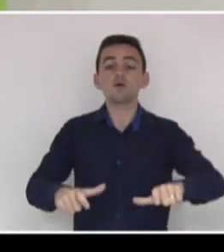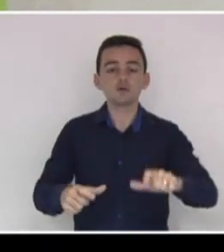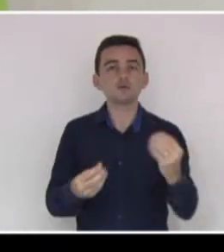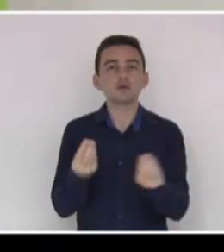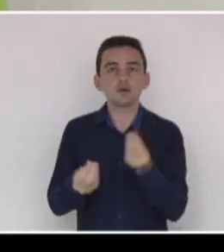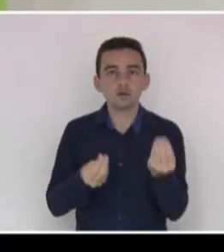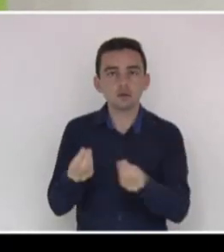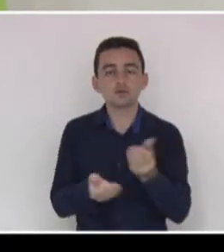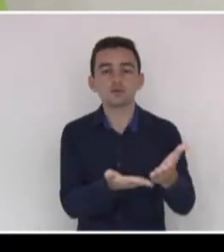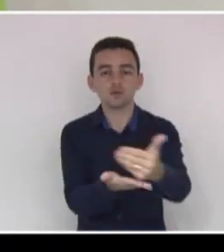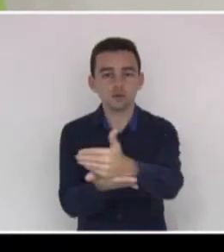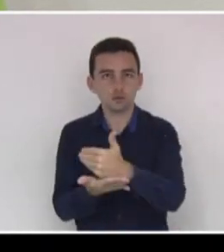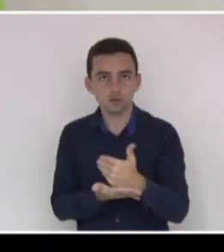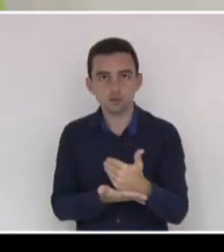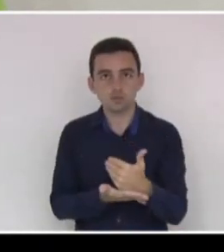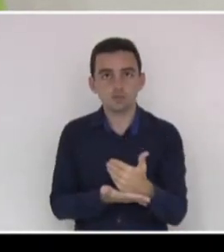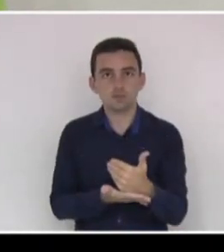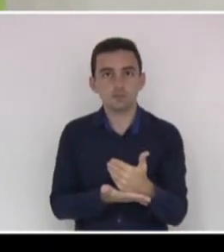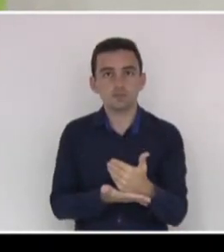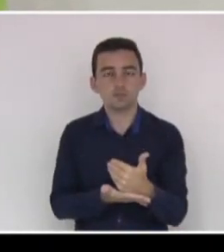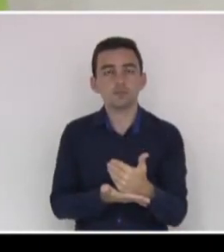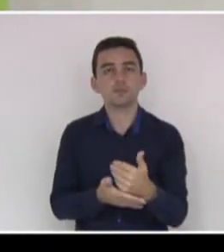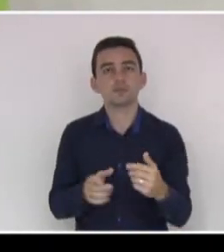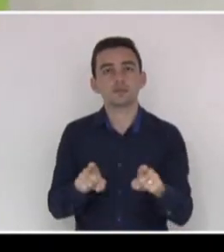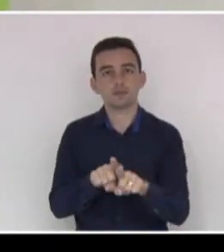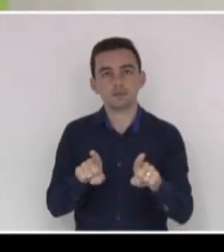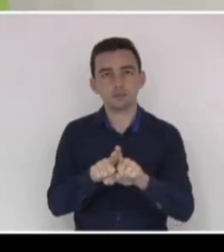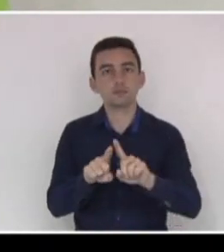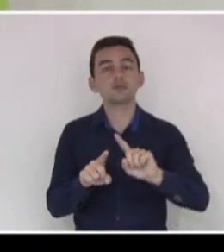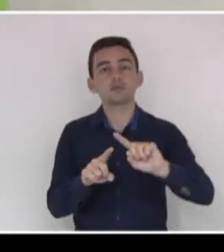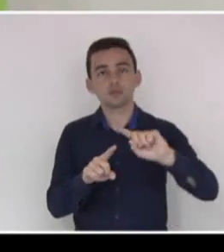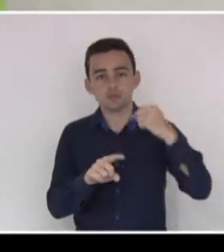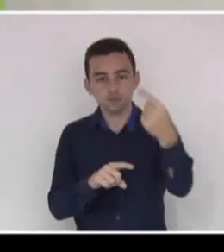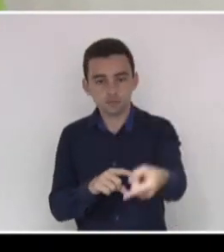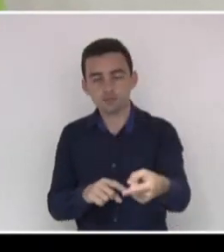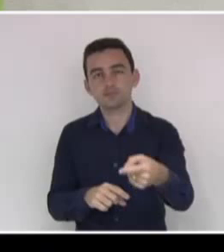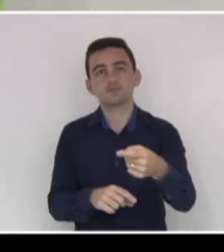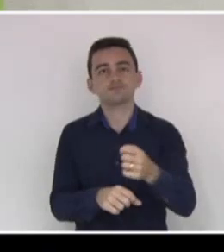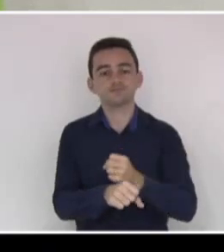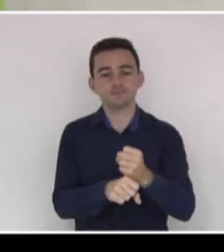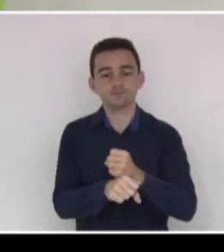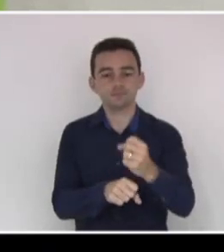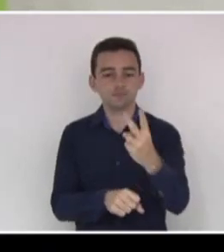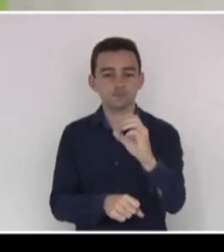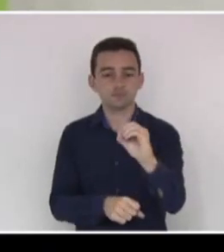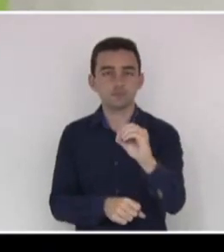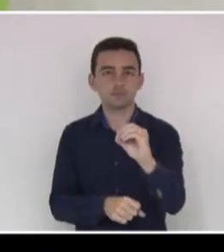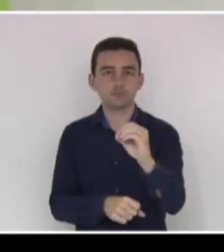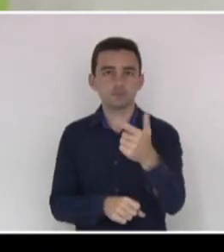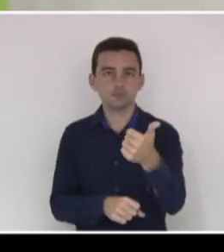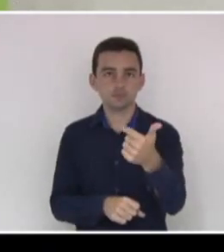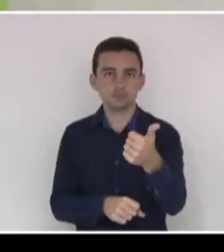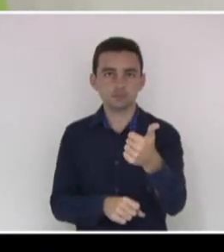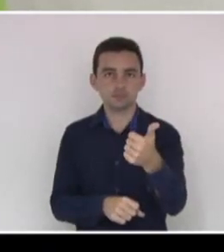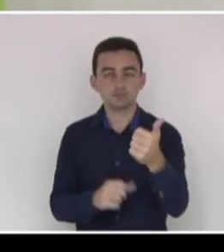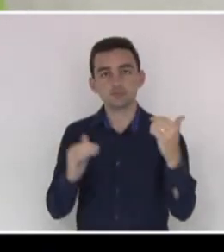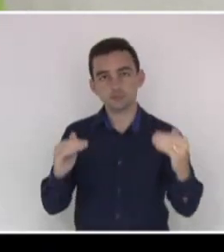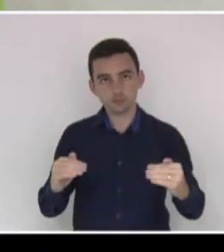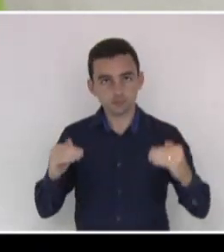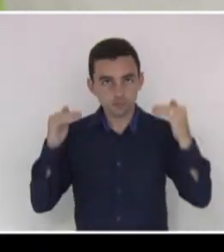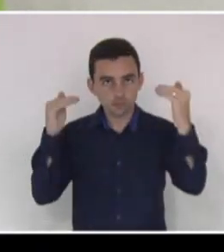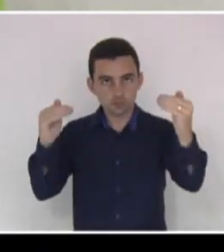seria arrecadado. Após isso, 3 anos, em 2012, o Supremo Tribunal